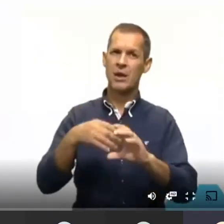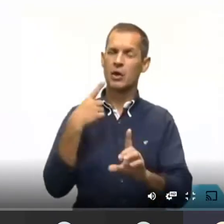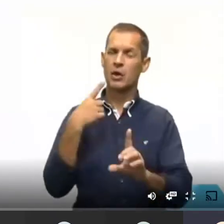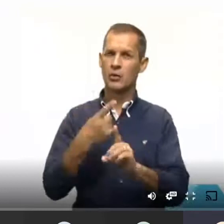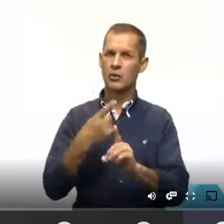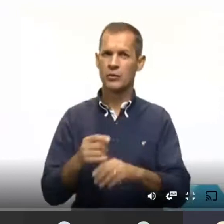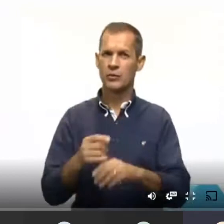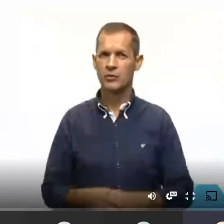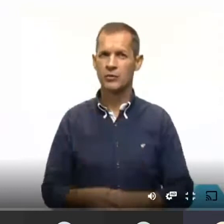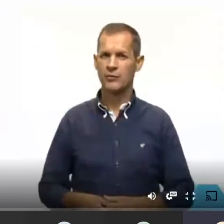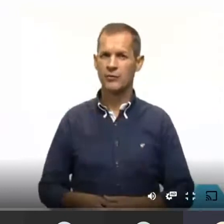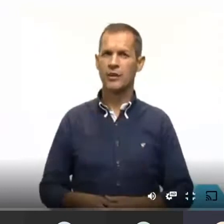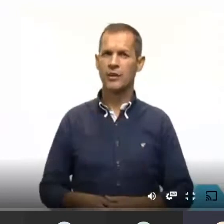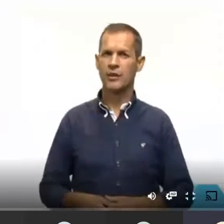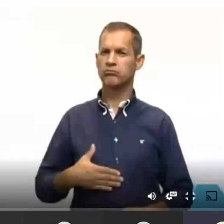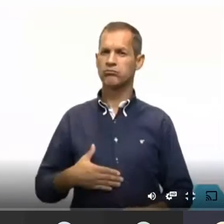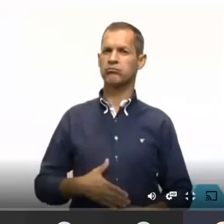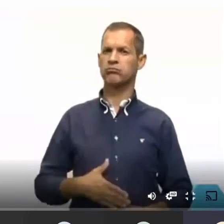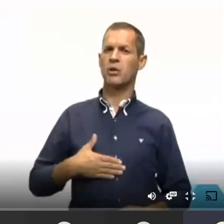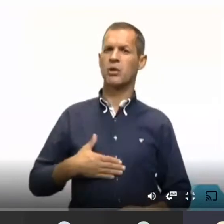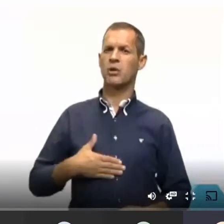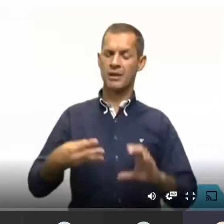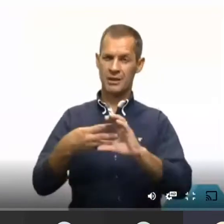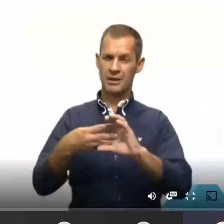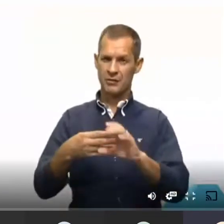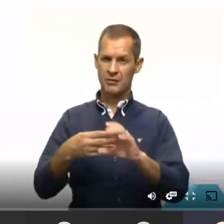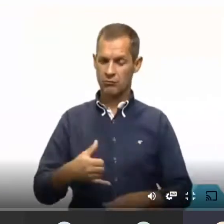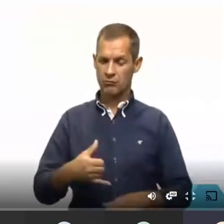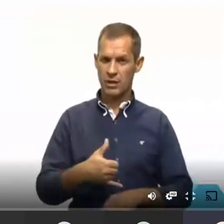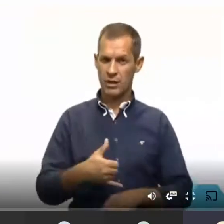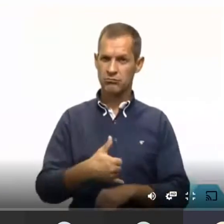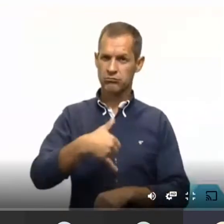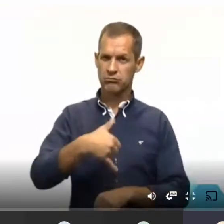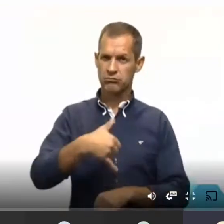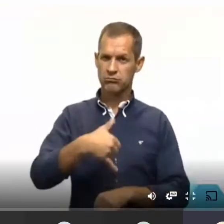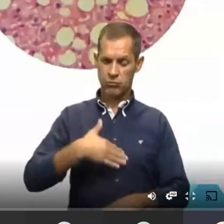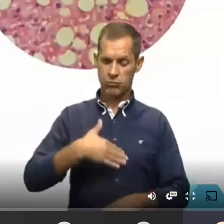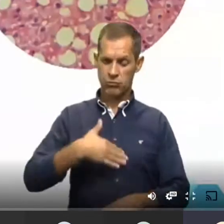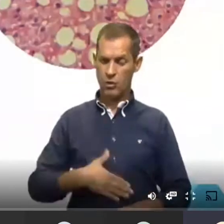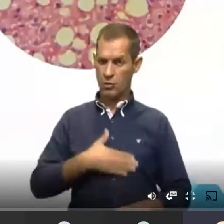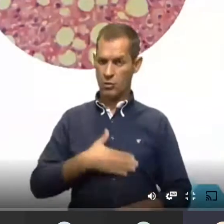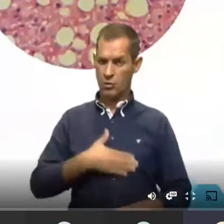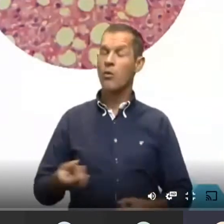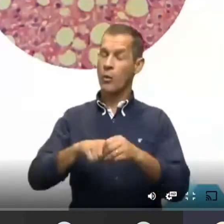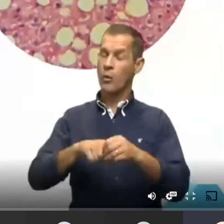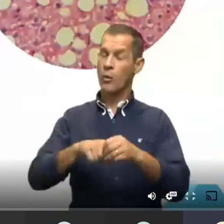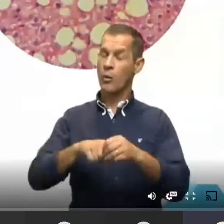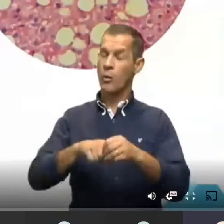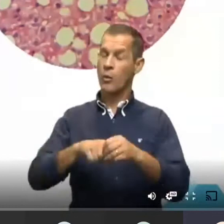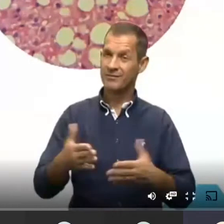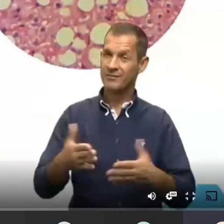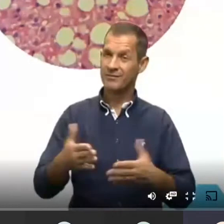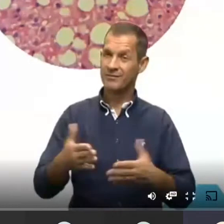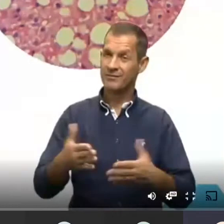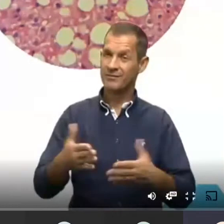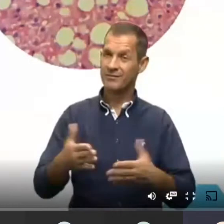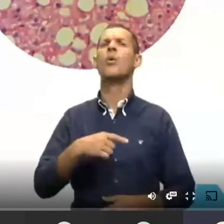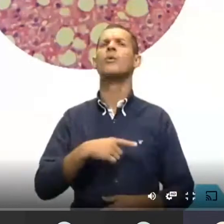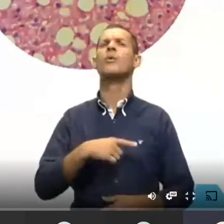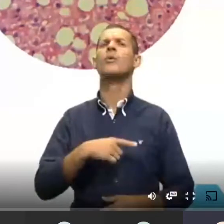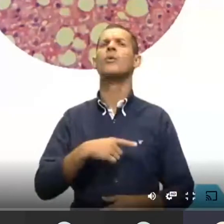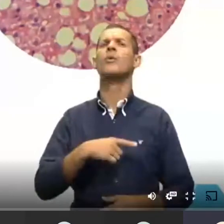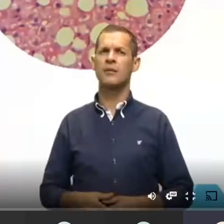gente encontra na região abdominal, né? A célula de gordura. Então, continuando o nosso slide. Aqui